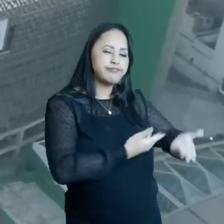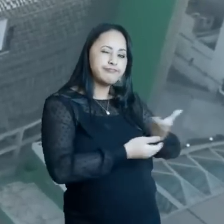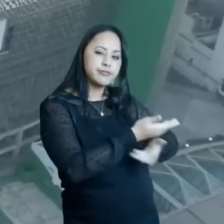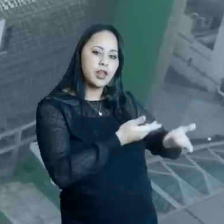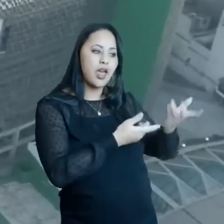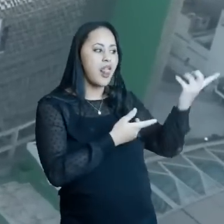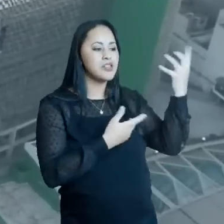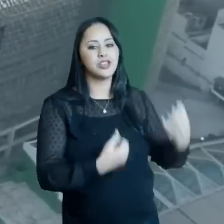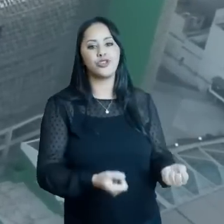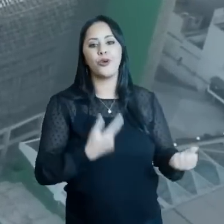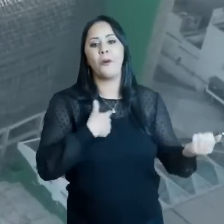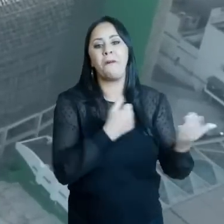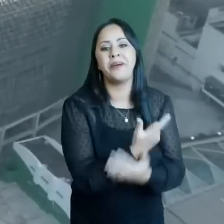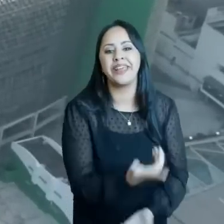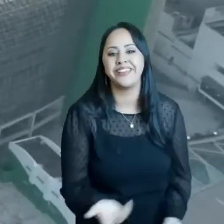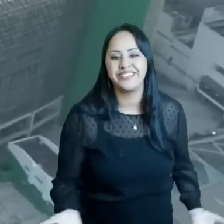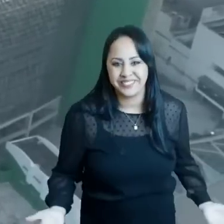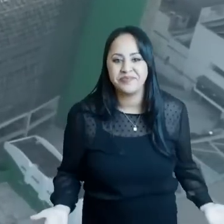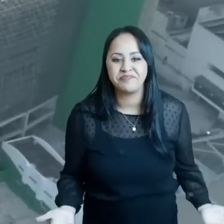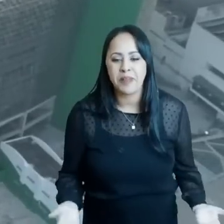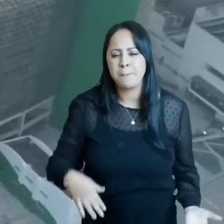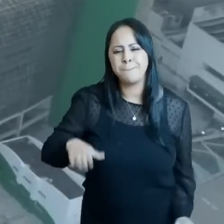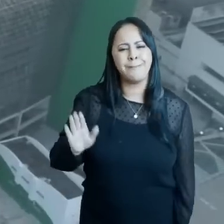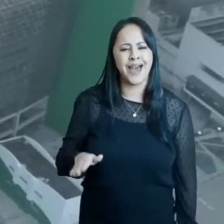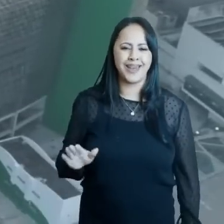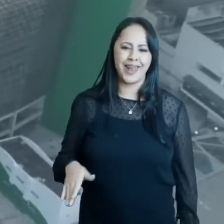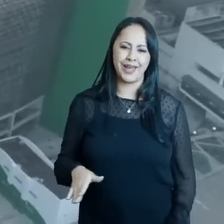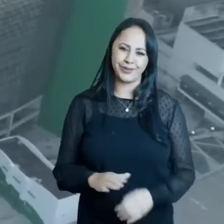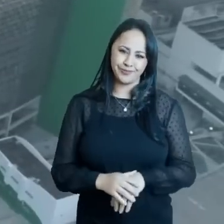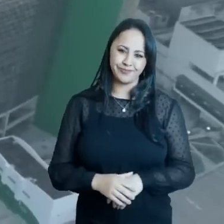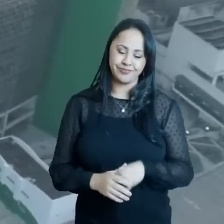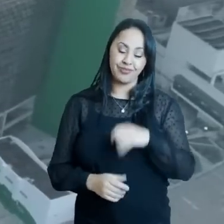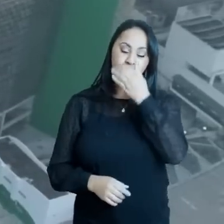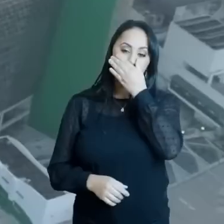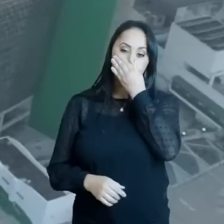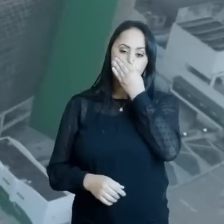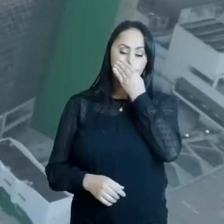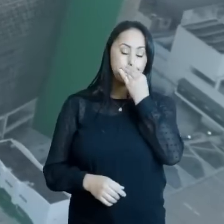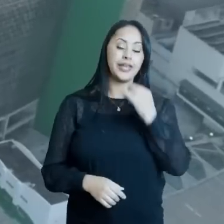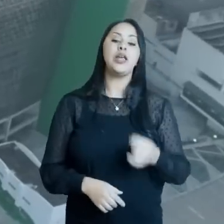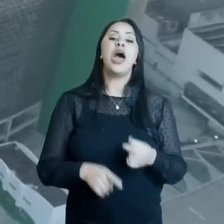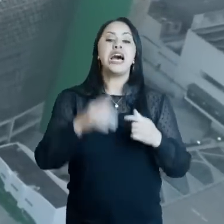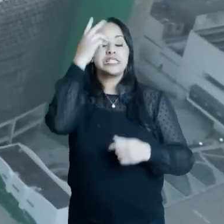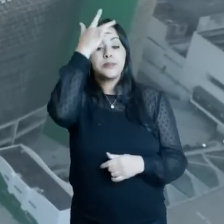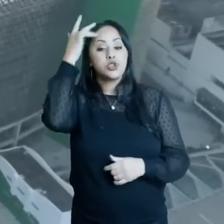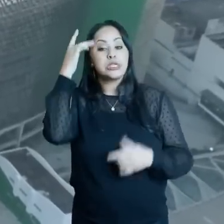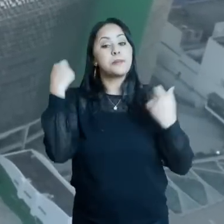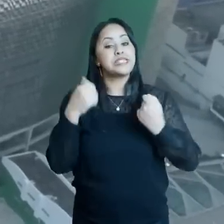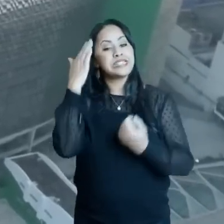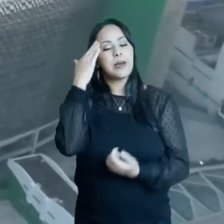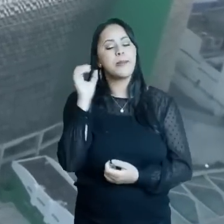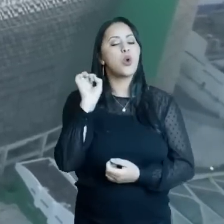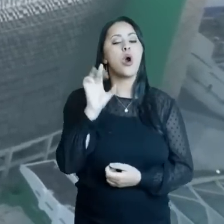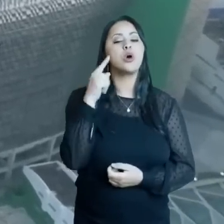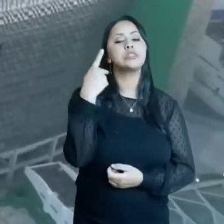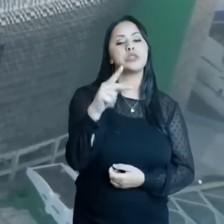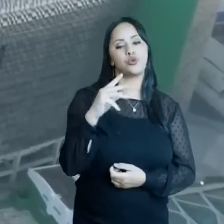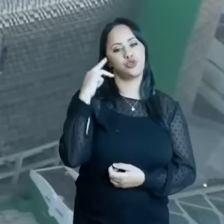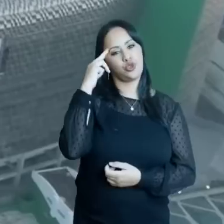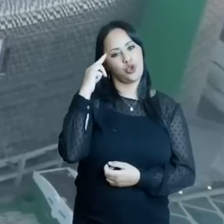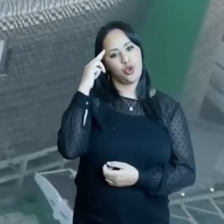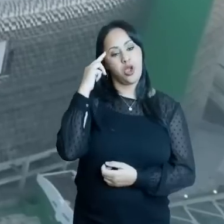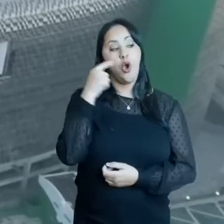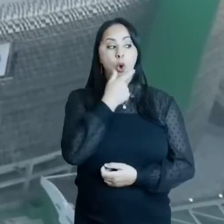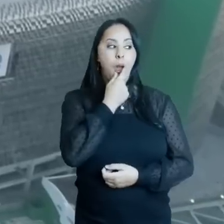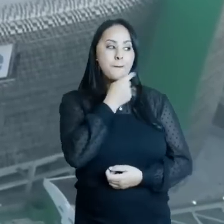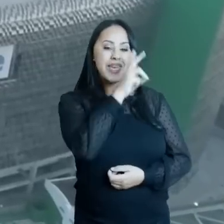sonho. Deixa as pessoas saberem qual é o seu sonho. Porque daí as pessoas vão ver e vão lembrar de você como esse cara lembrou de mim. Ele lembrou